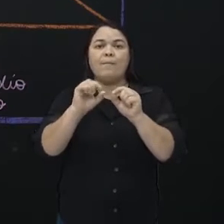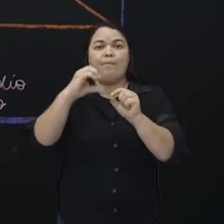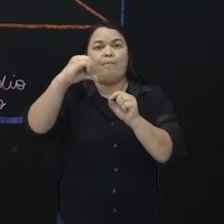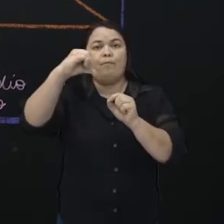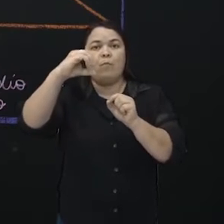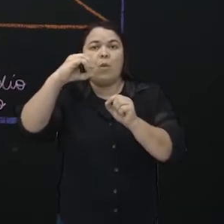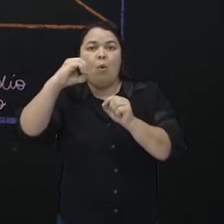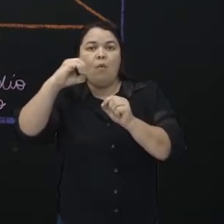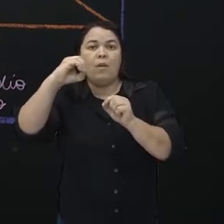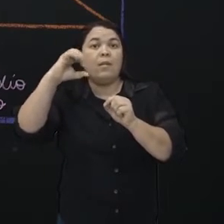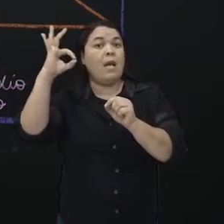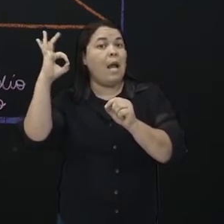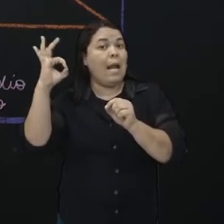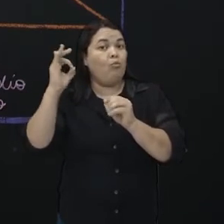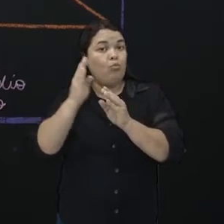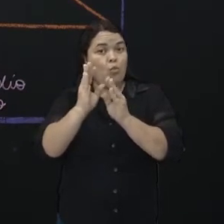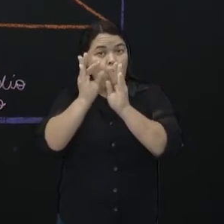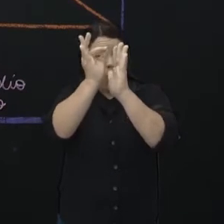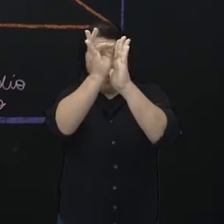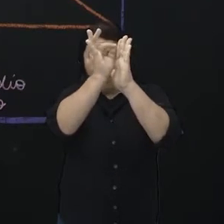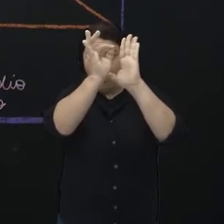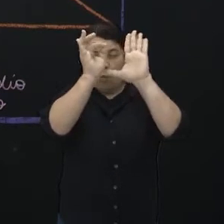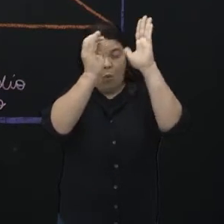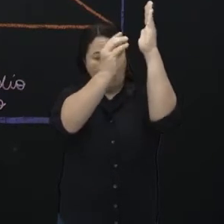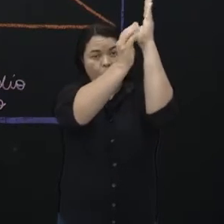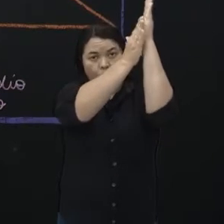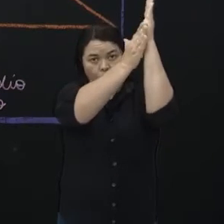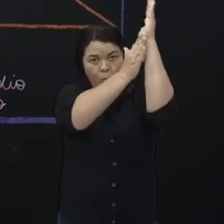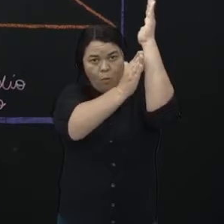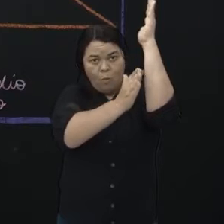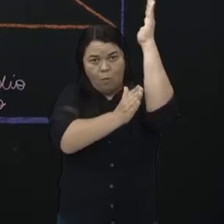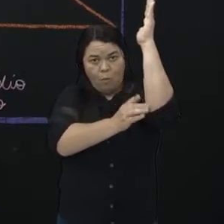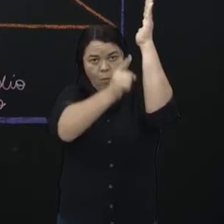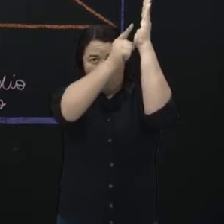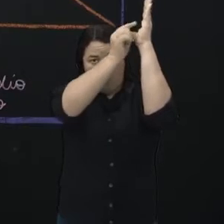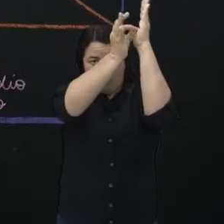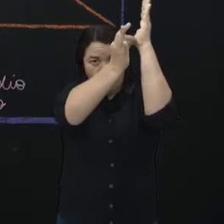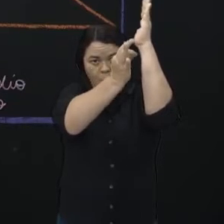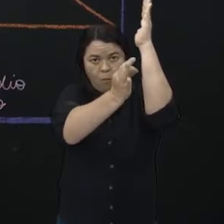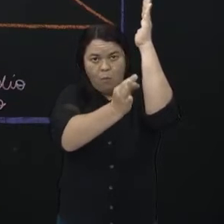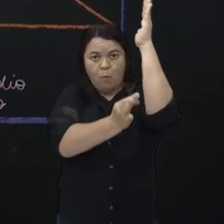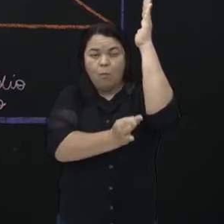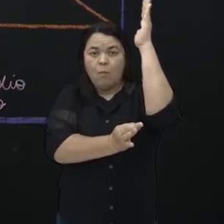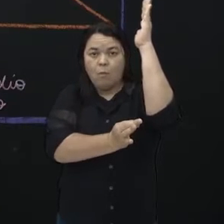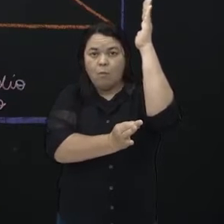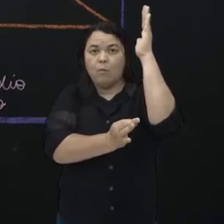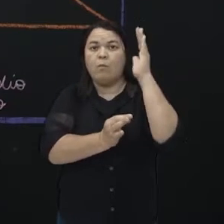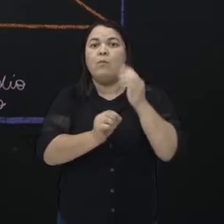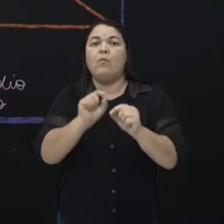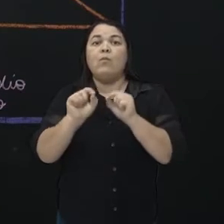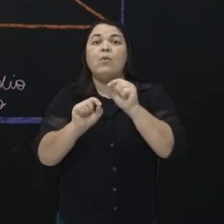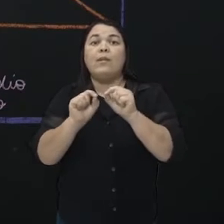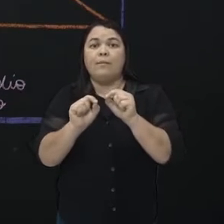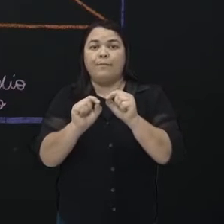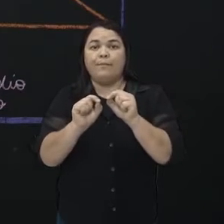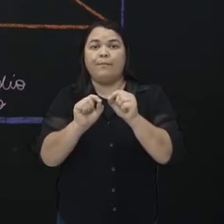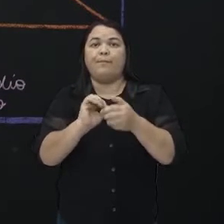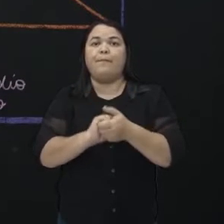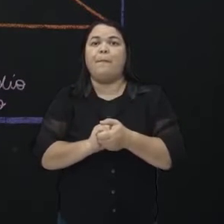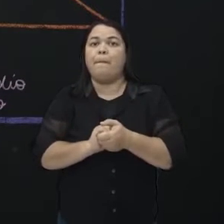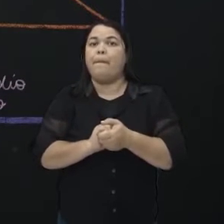isso? Pelo surgimento aqui deste símbolozinho do quadrado com a bolinha no meio, tá? Saiba então que